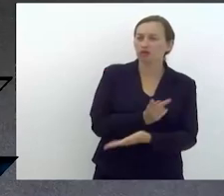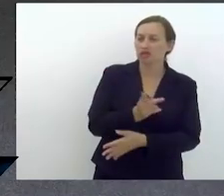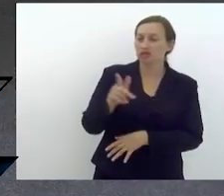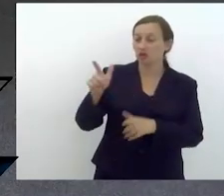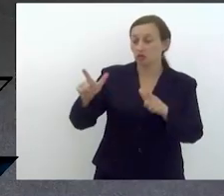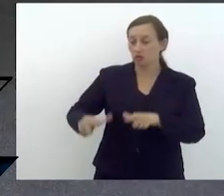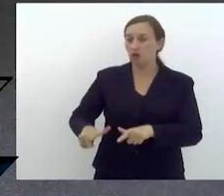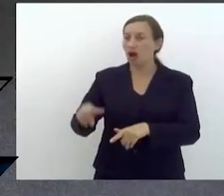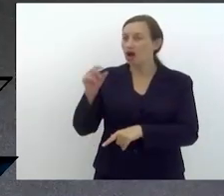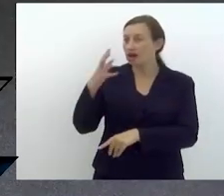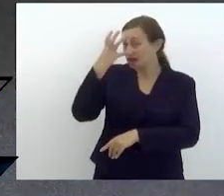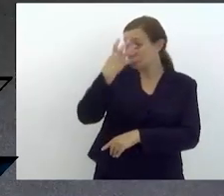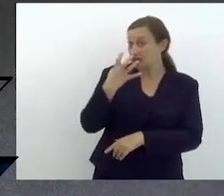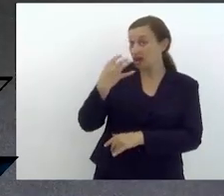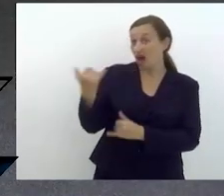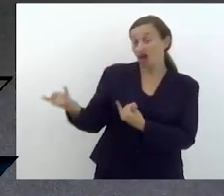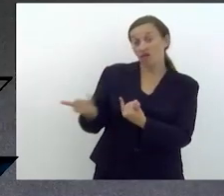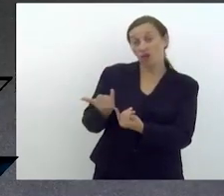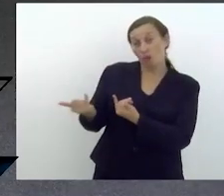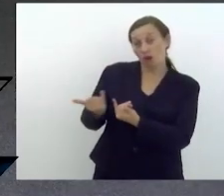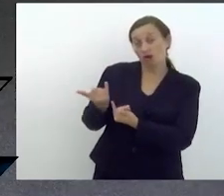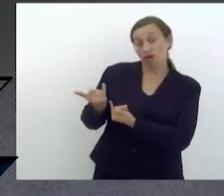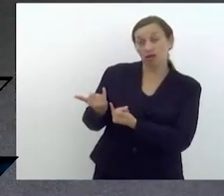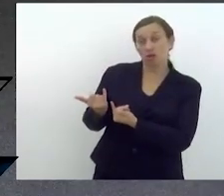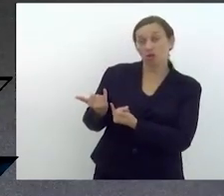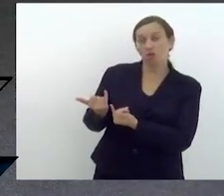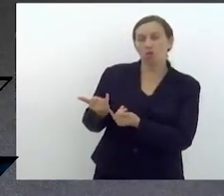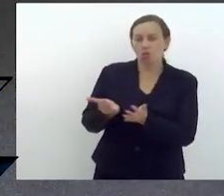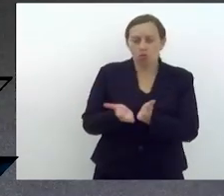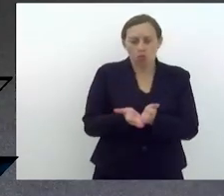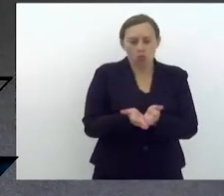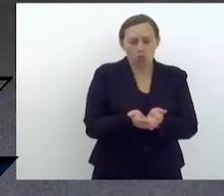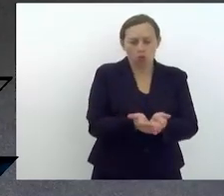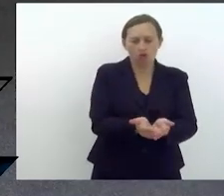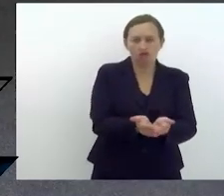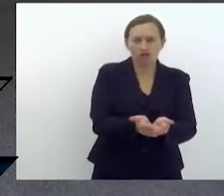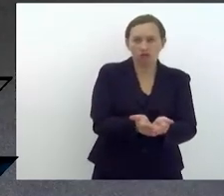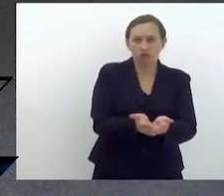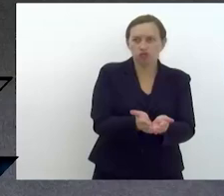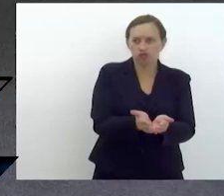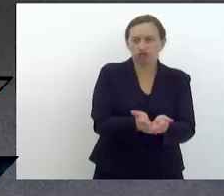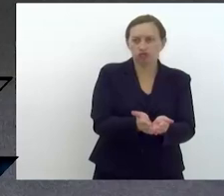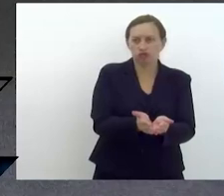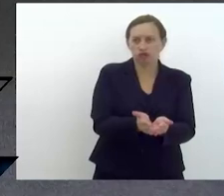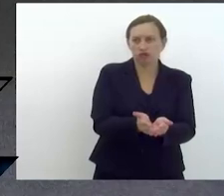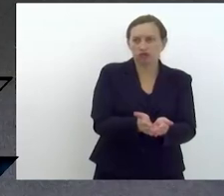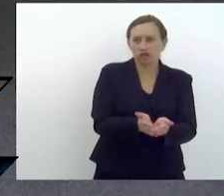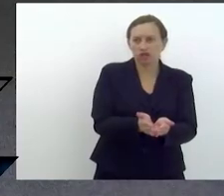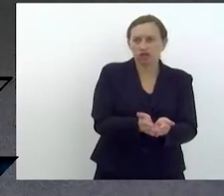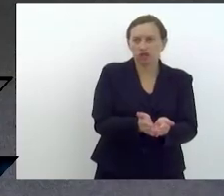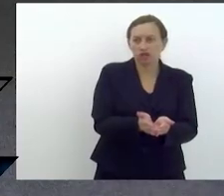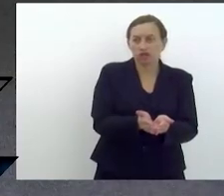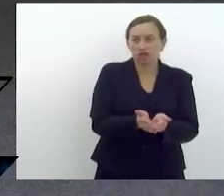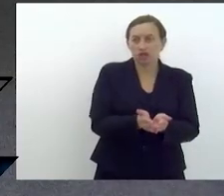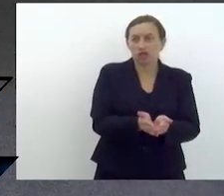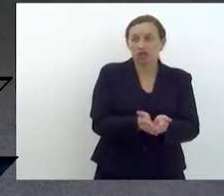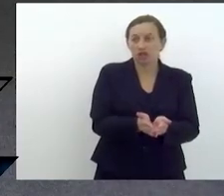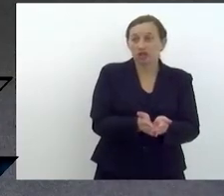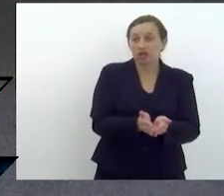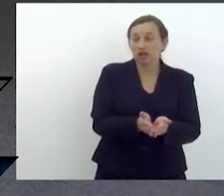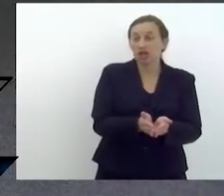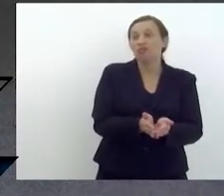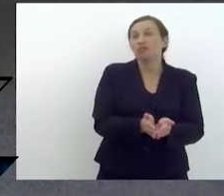muito grave a informação que eu tenho é que o navio é um navio que saia daqui para Singapura